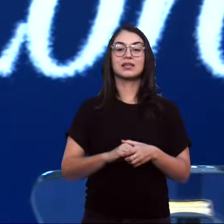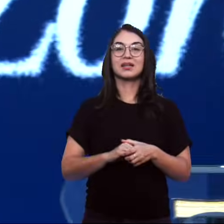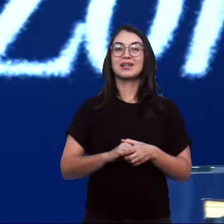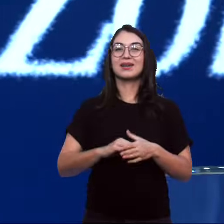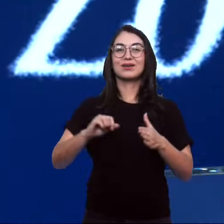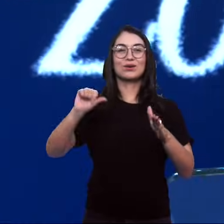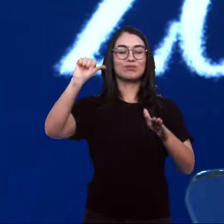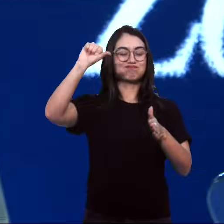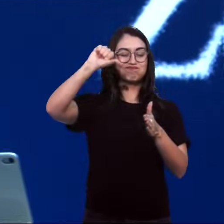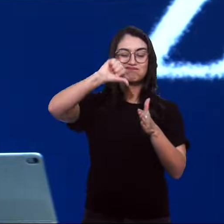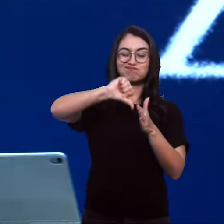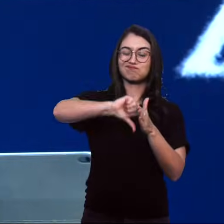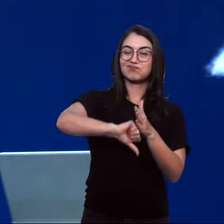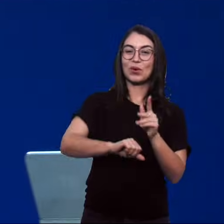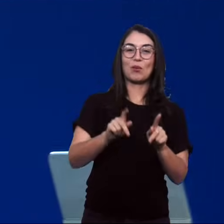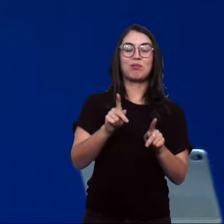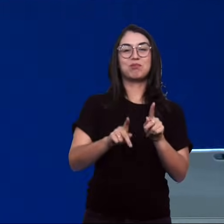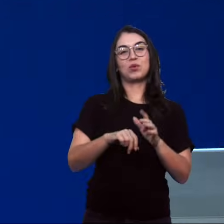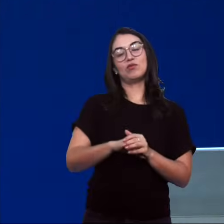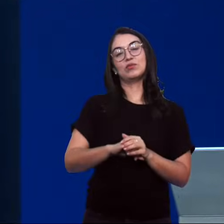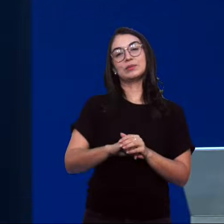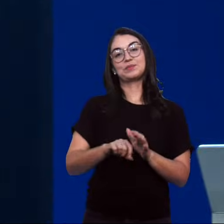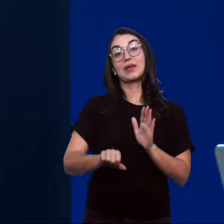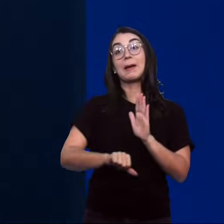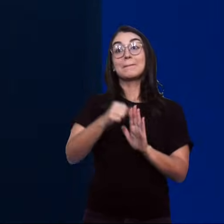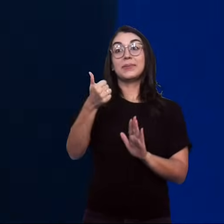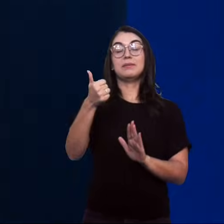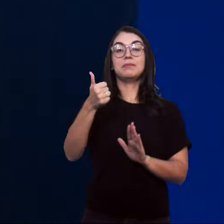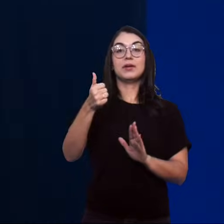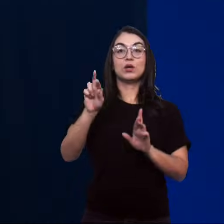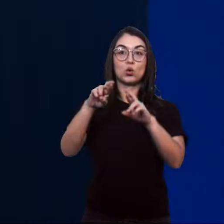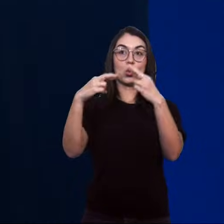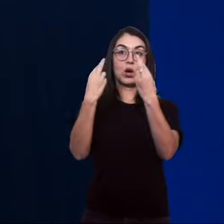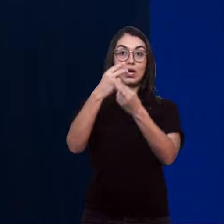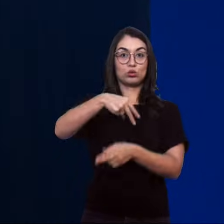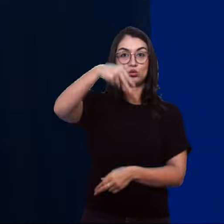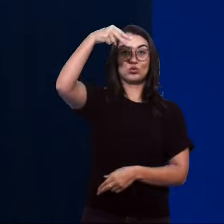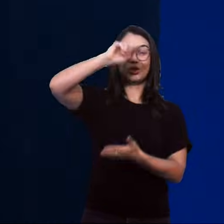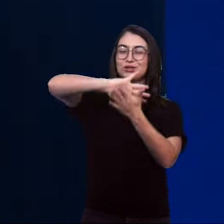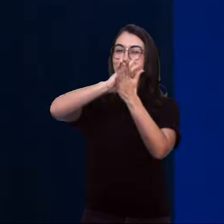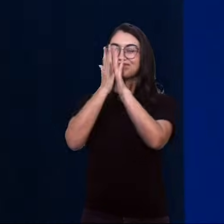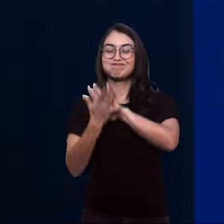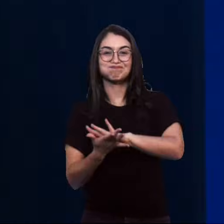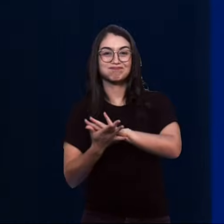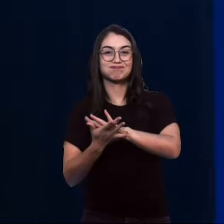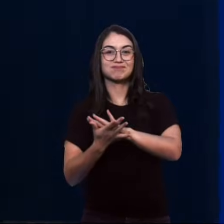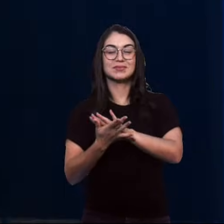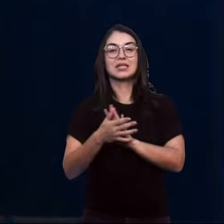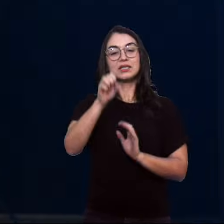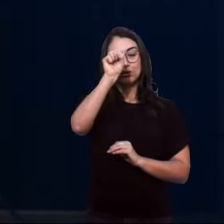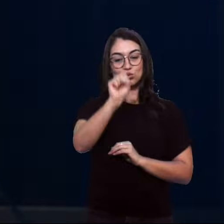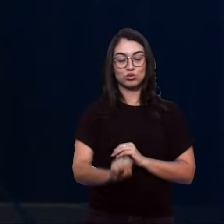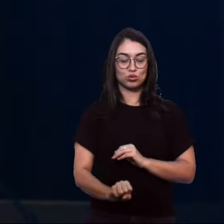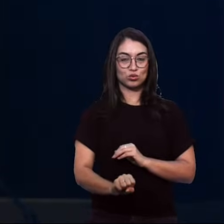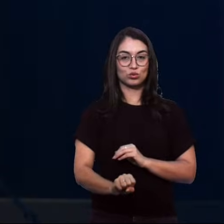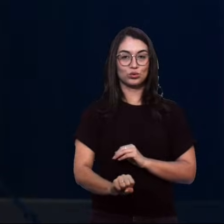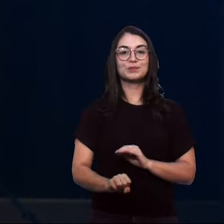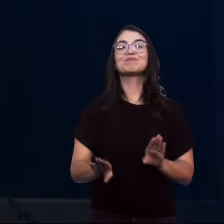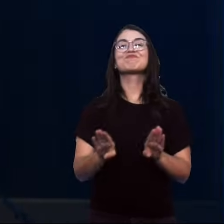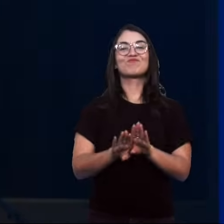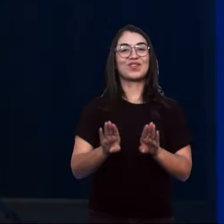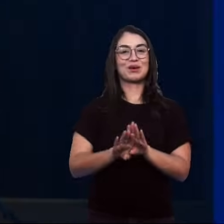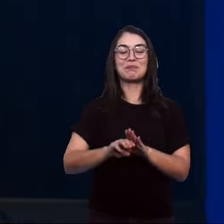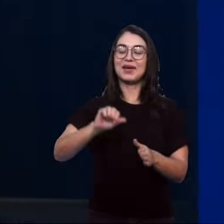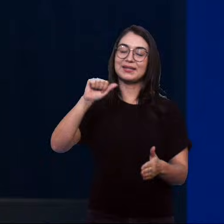decadência começa a vir. E primeiro o reino do norte cai. Depois o reino do sul cai. O reino do norte caiu para a Síria e o reino